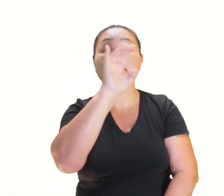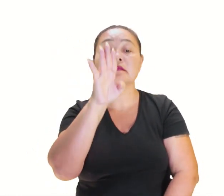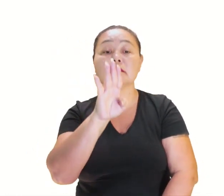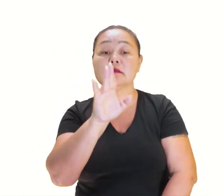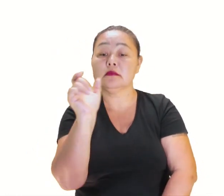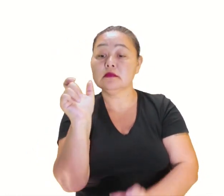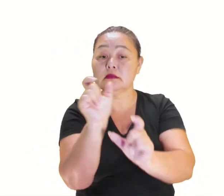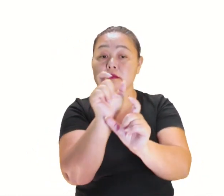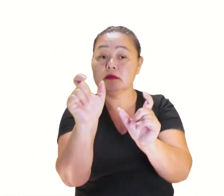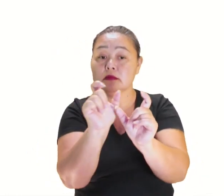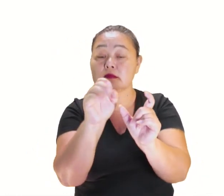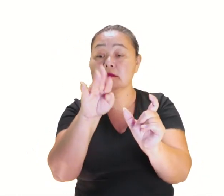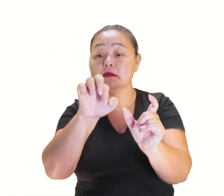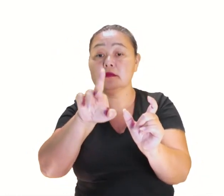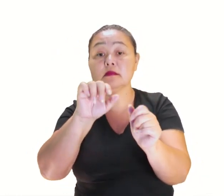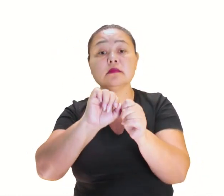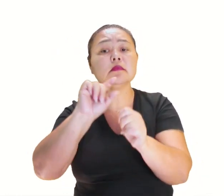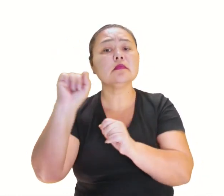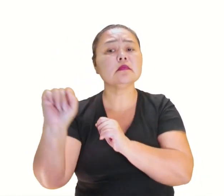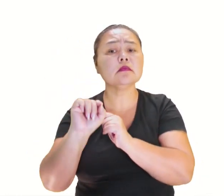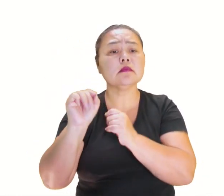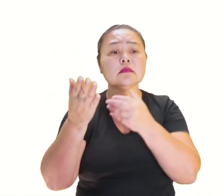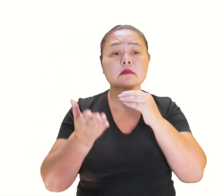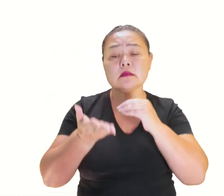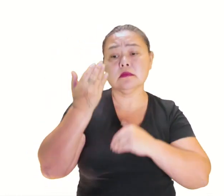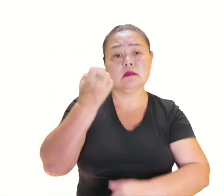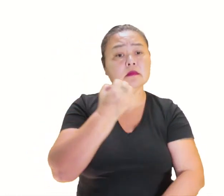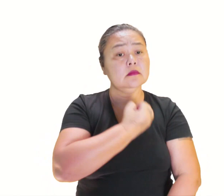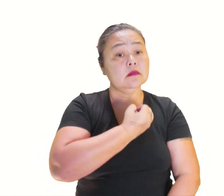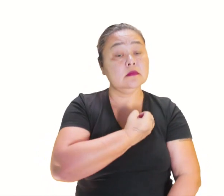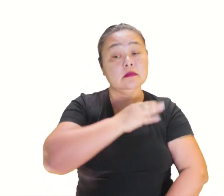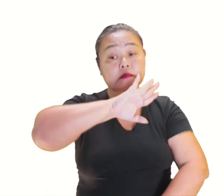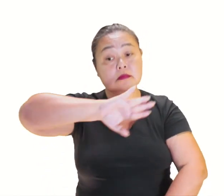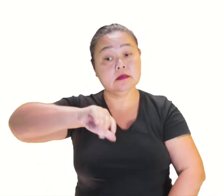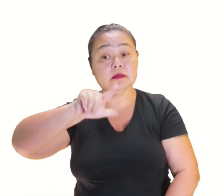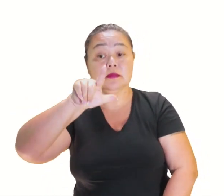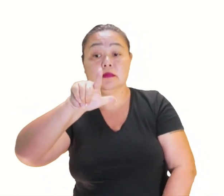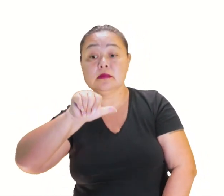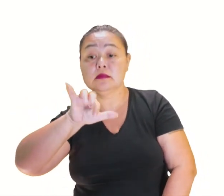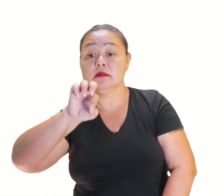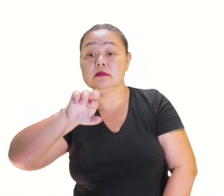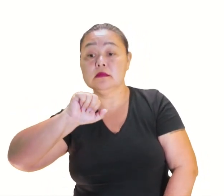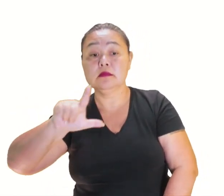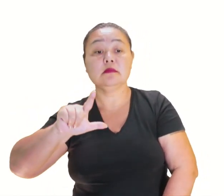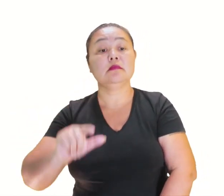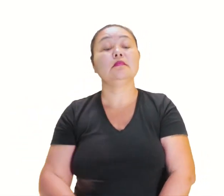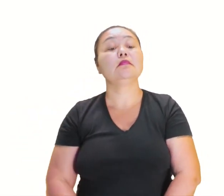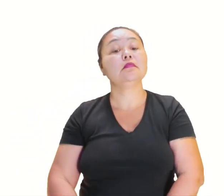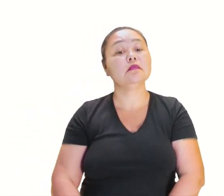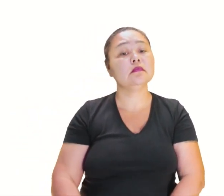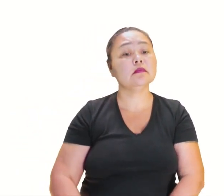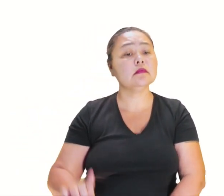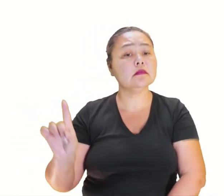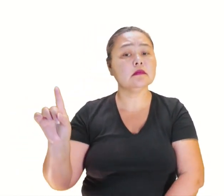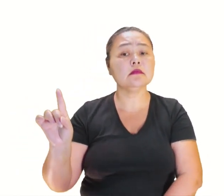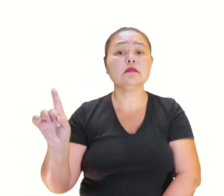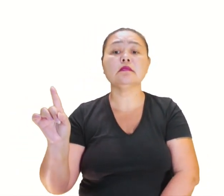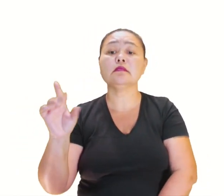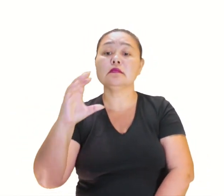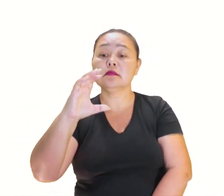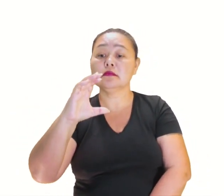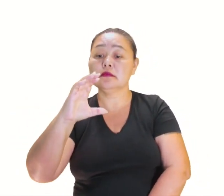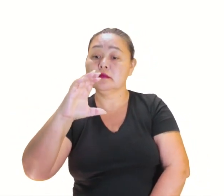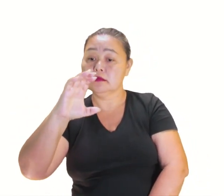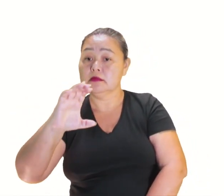termo algébrico, diga quem é o coeficiente numérico e quem é a parte literal. Vou chamar coeficiente numérico